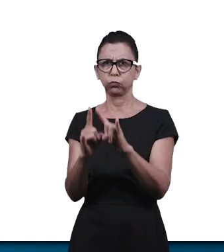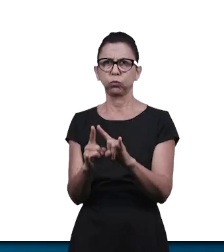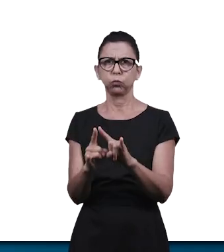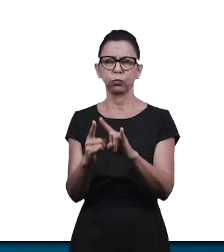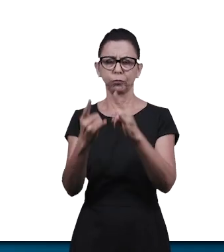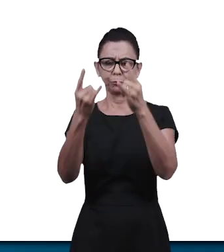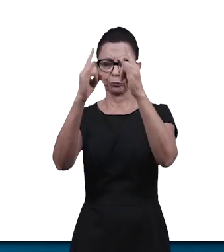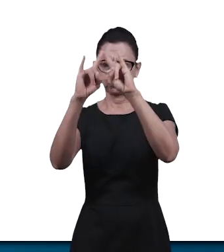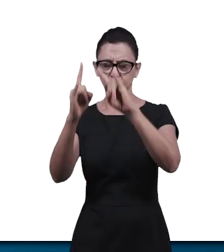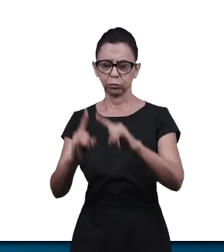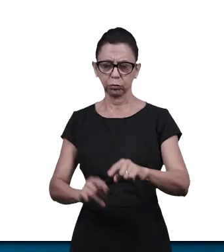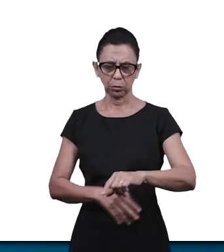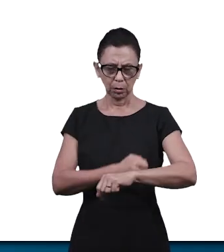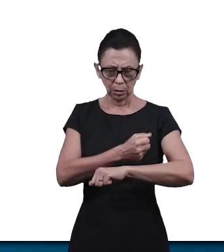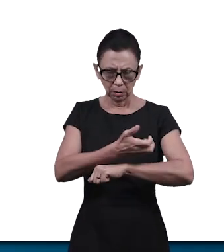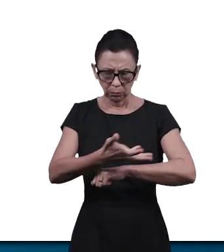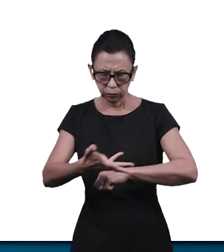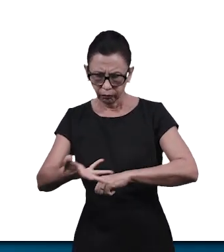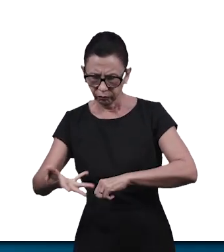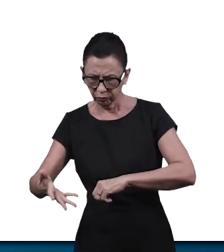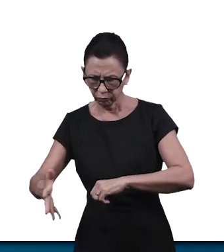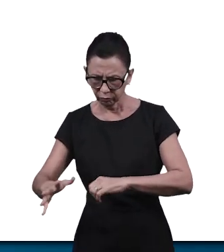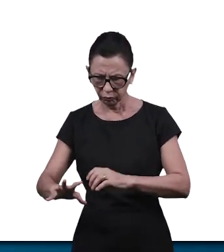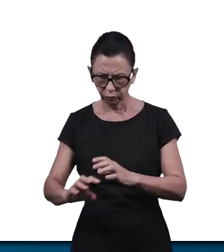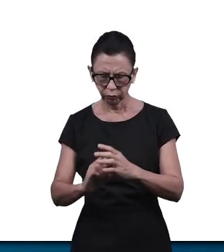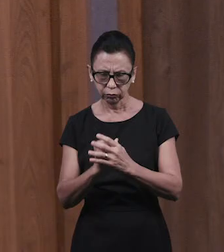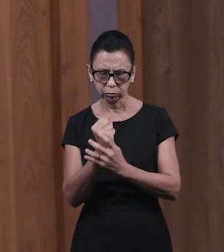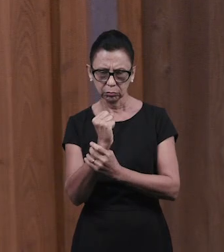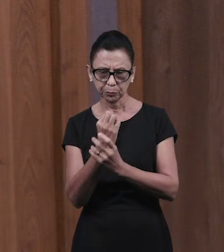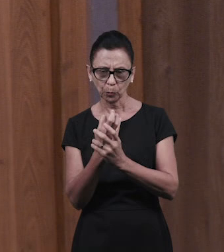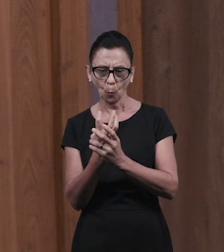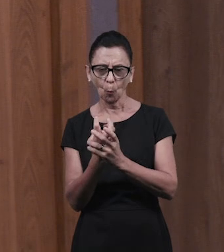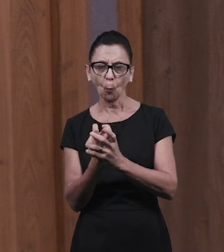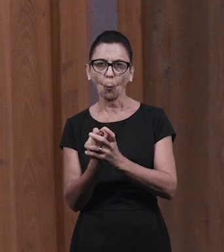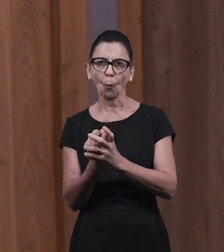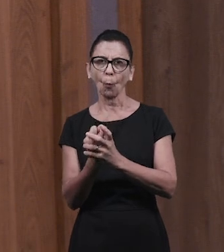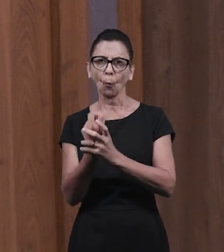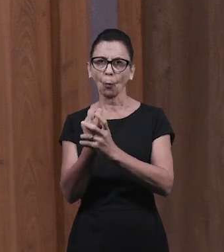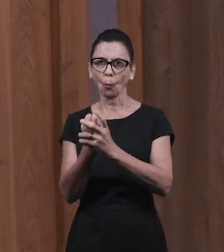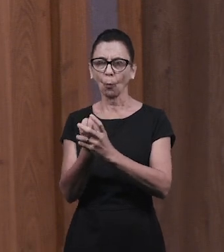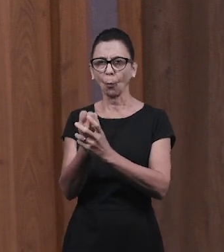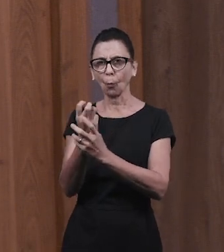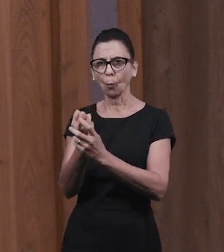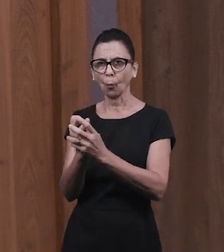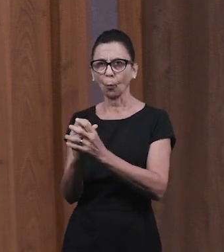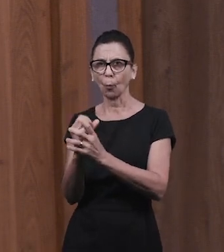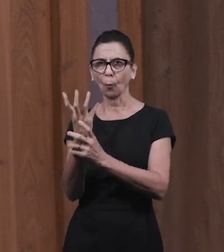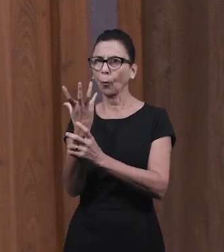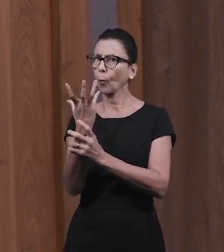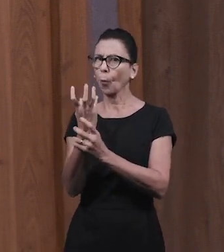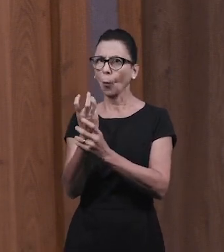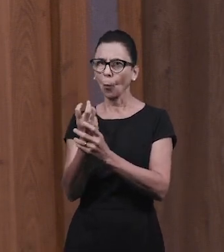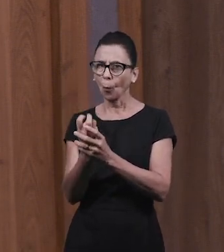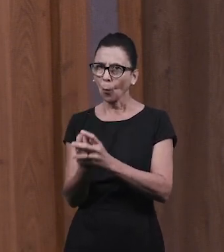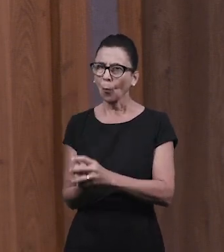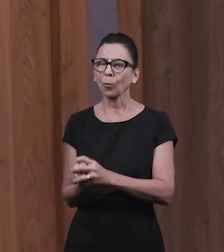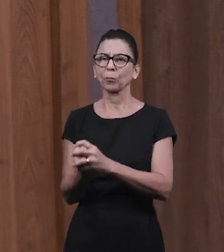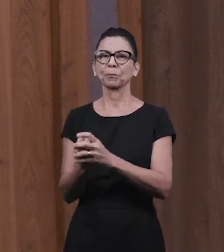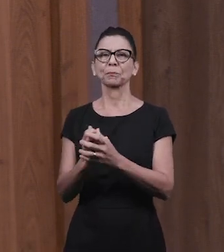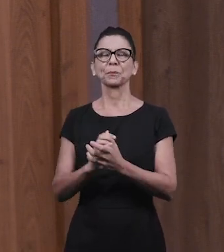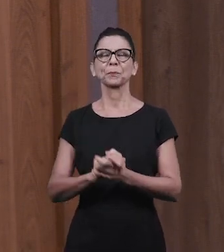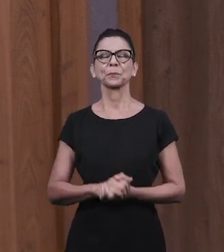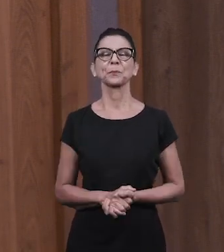sufocaram a semente, a planta, né? Então, o verso 7, quem vai nos dar essa explicação vai